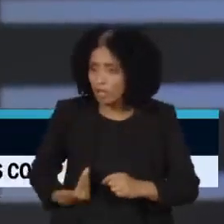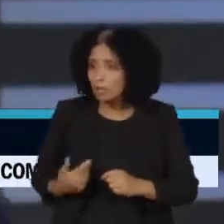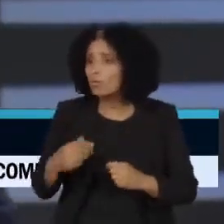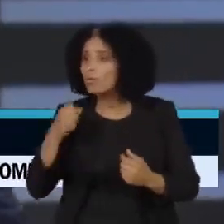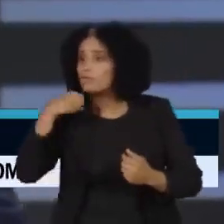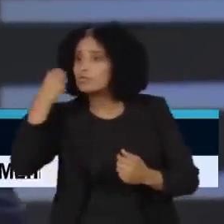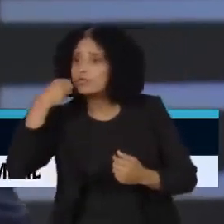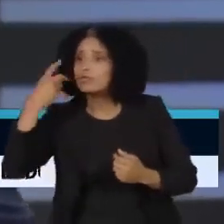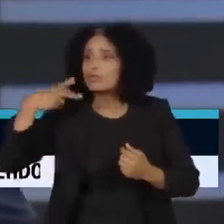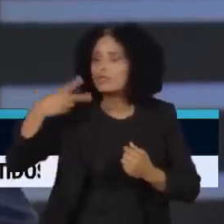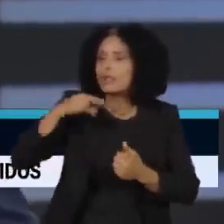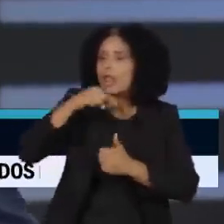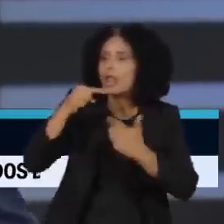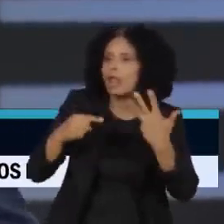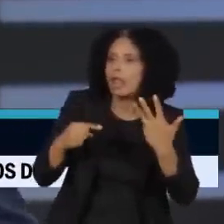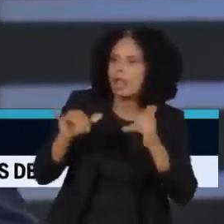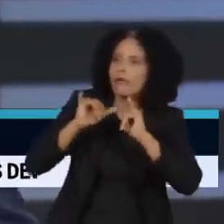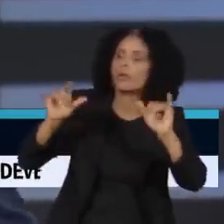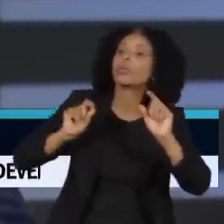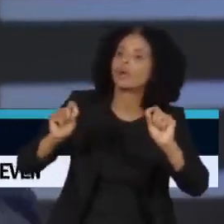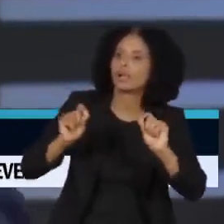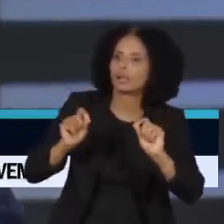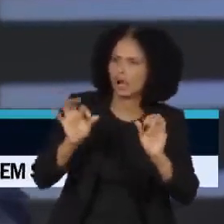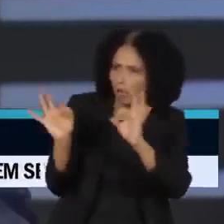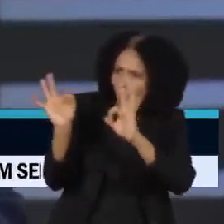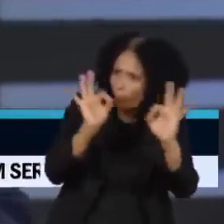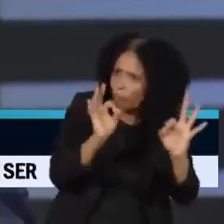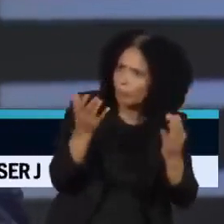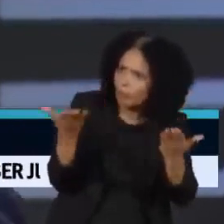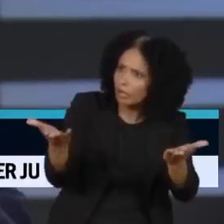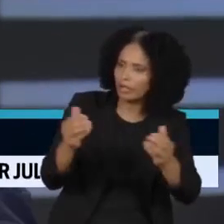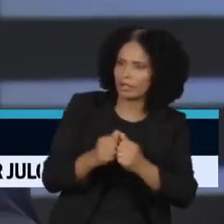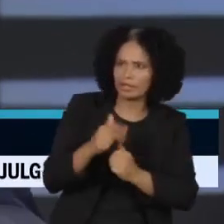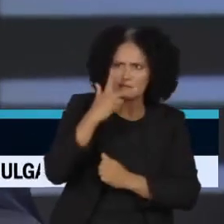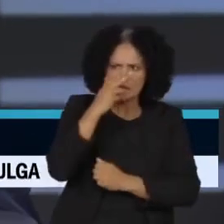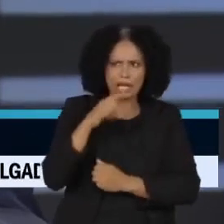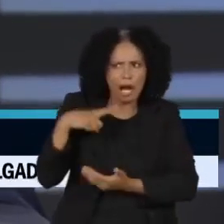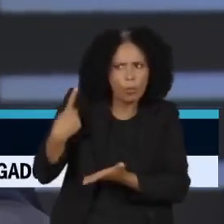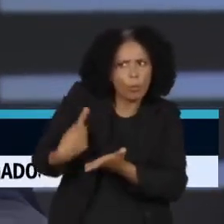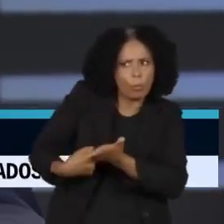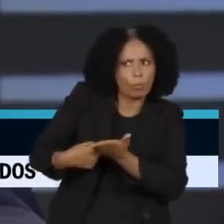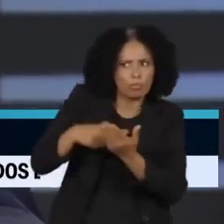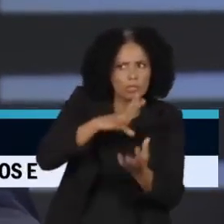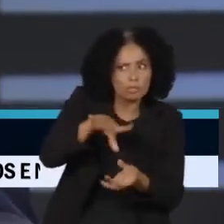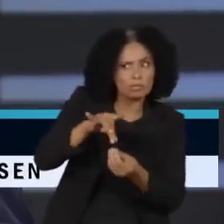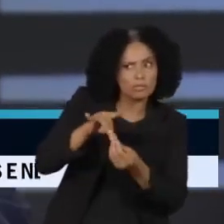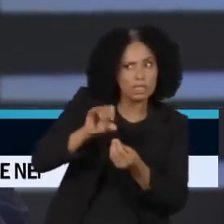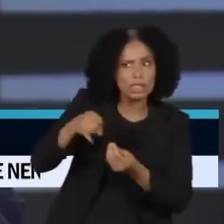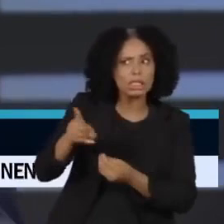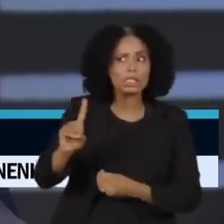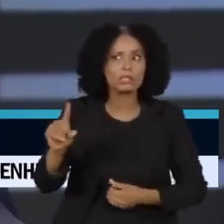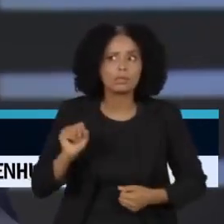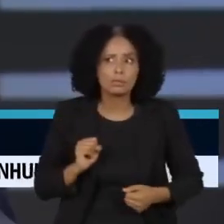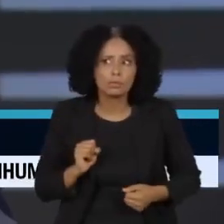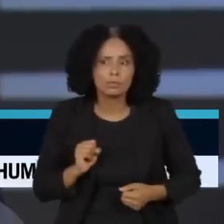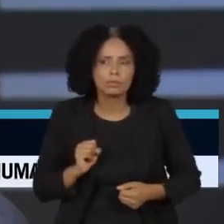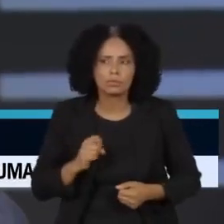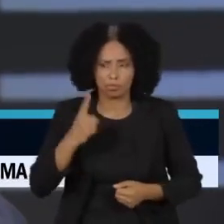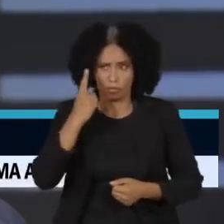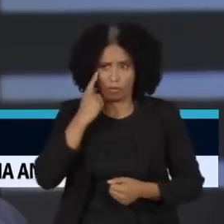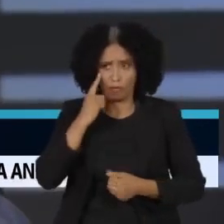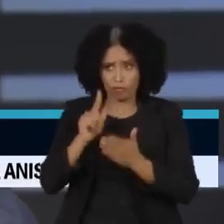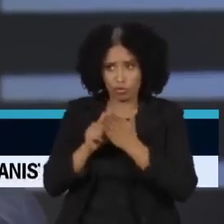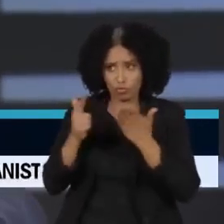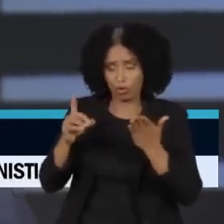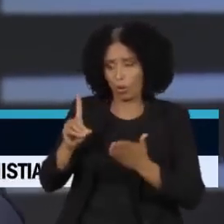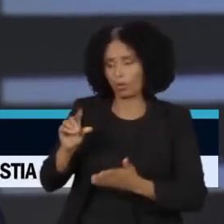senadores lembrar acompanha e pare passo para ver se ele está comprometido com a democracia com as liberdades porque ouvi um Datafolha